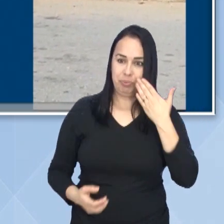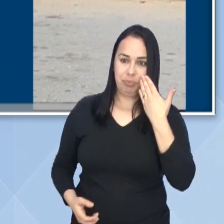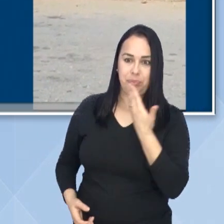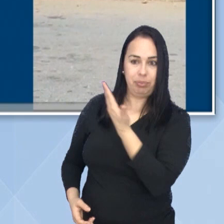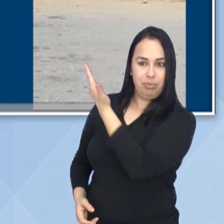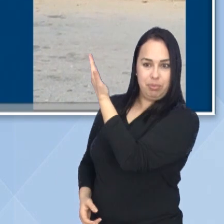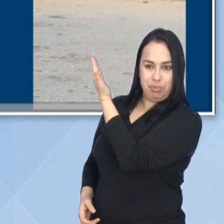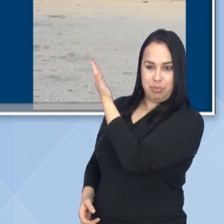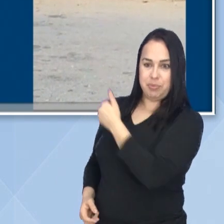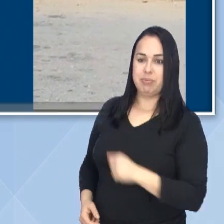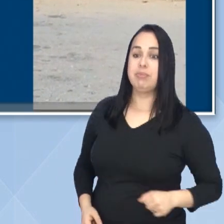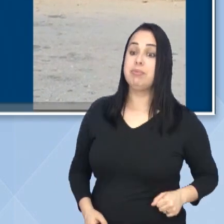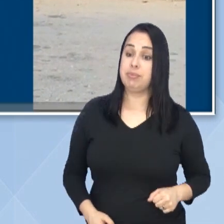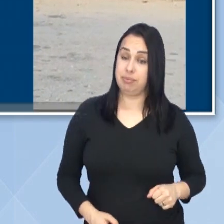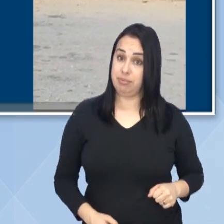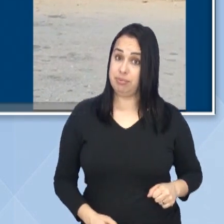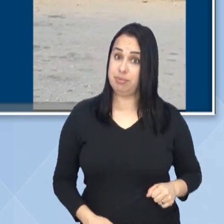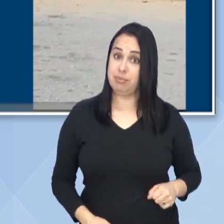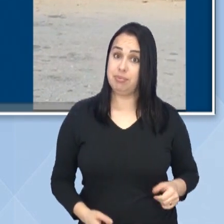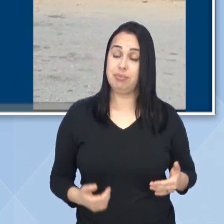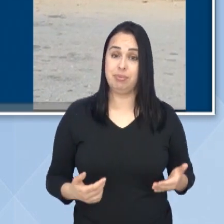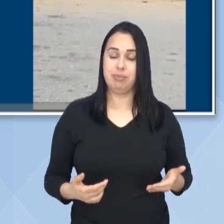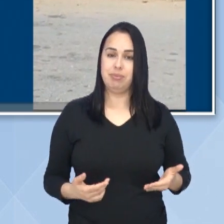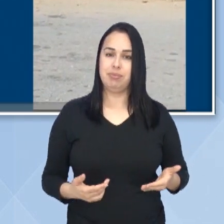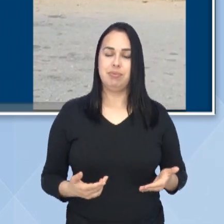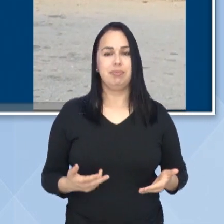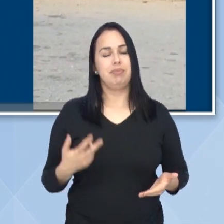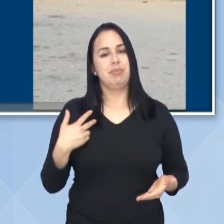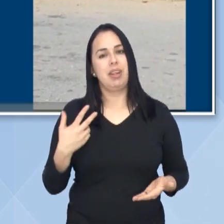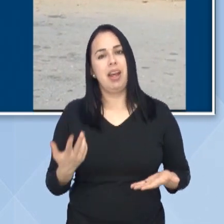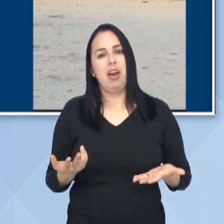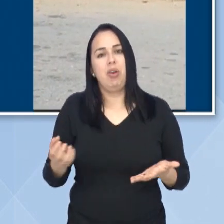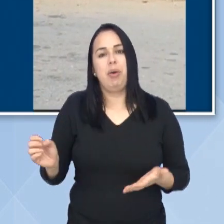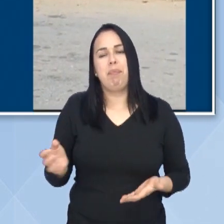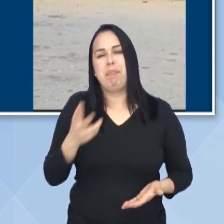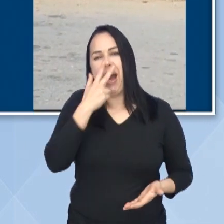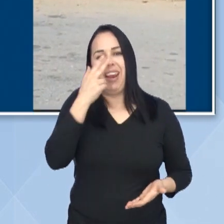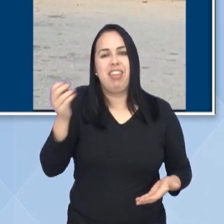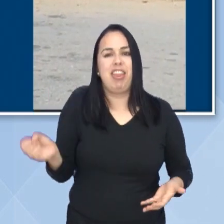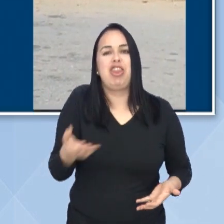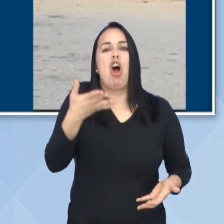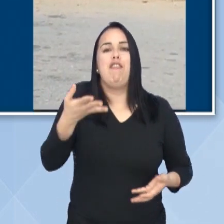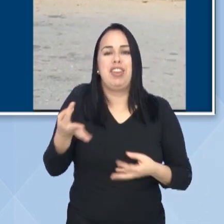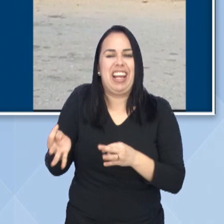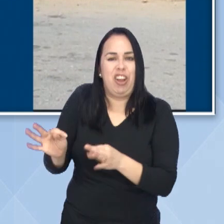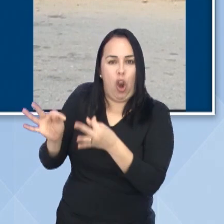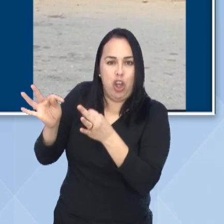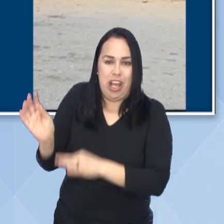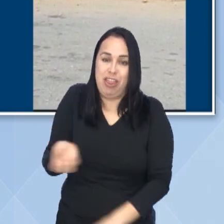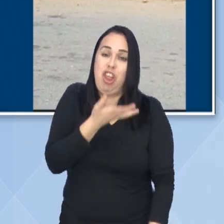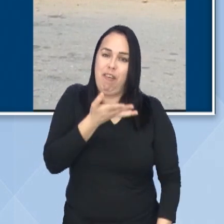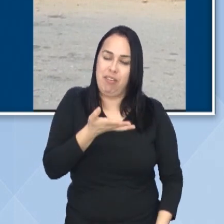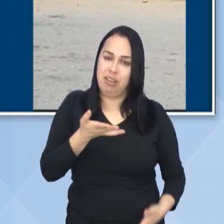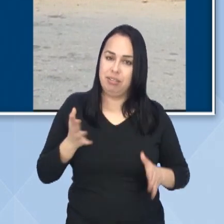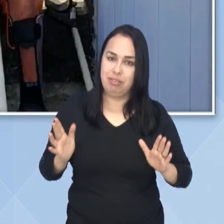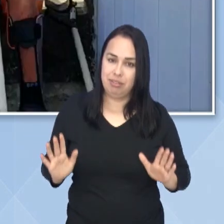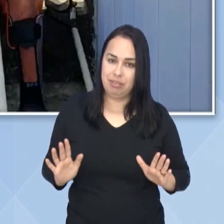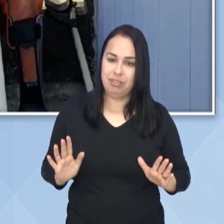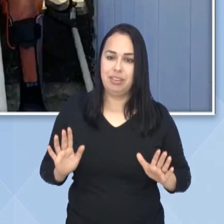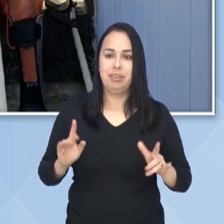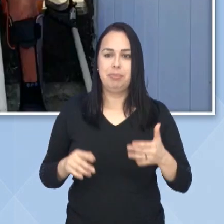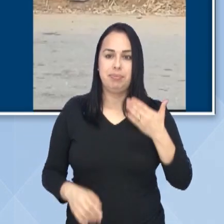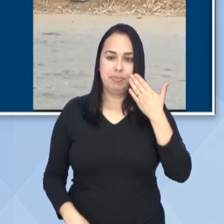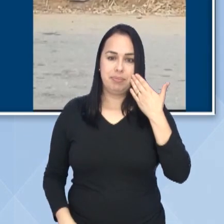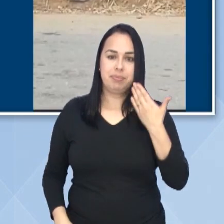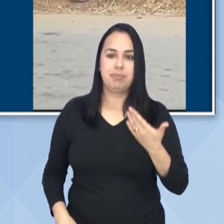Então, é esse aí o modo inteligente de inovação tecnológica de cuidar da cidade. Ali